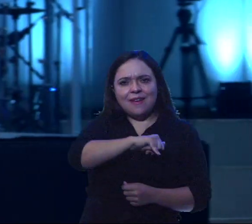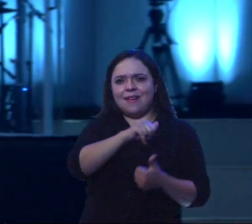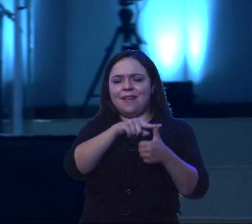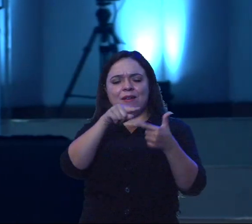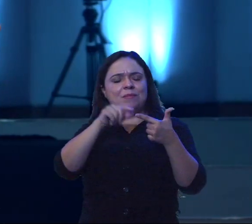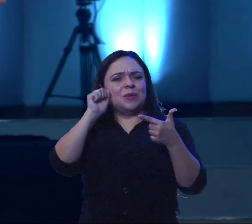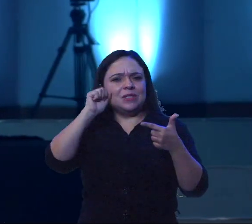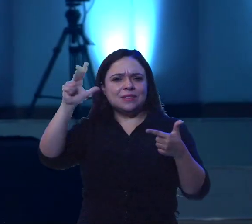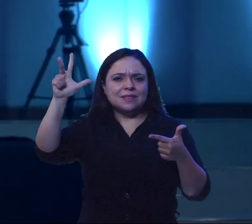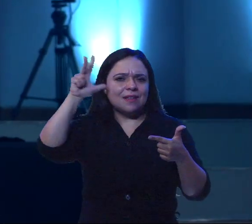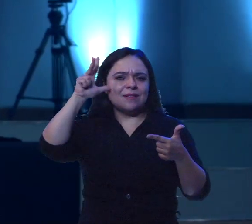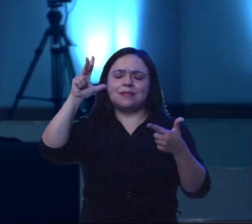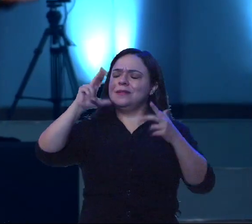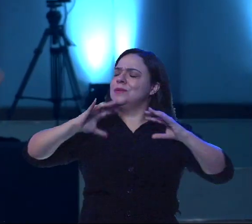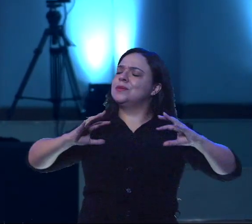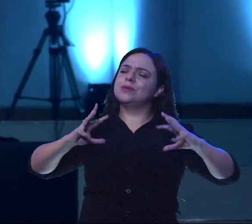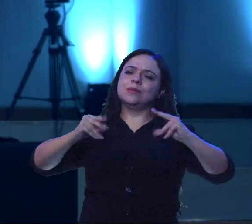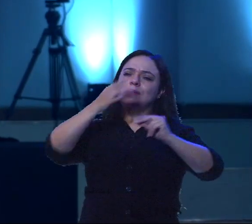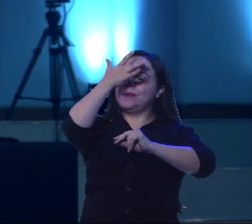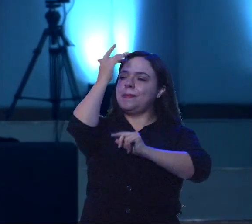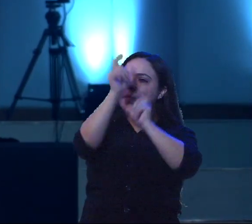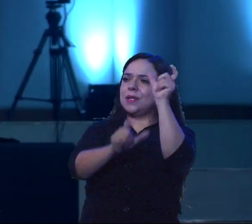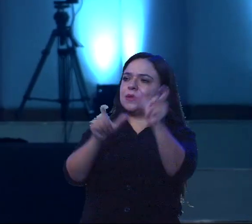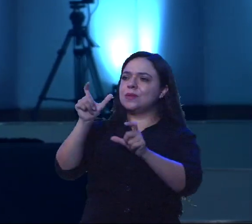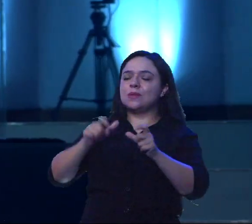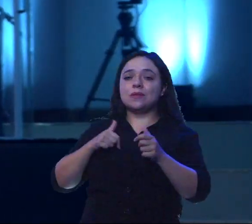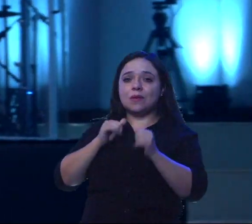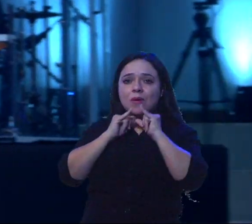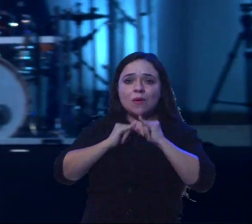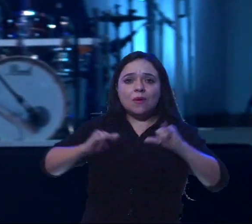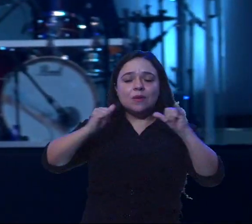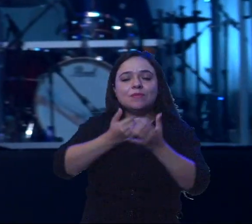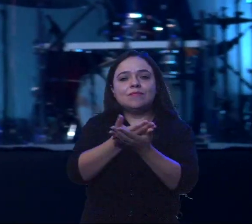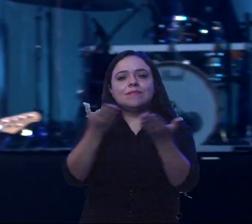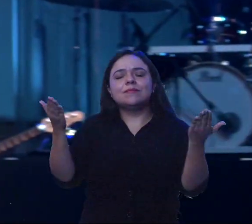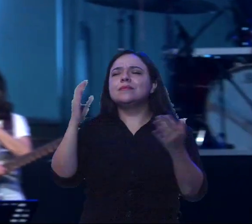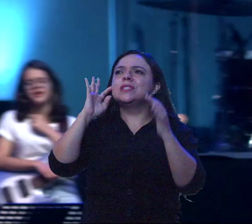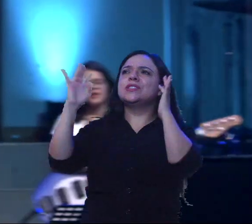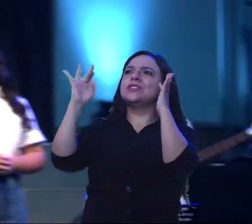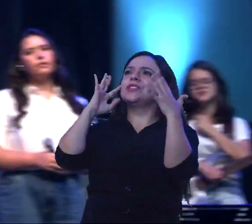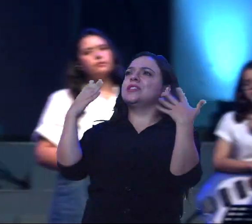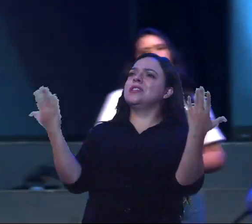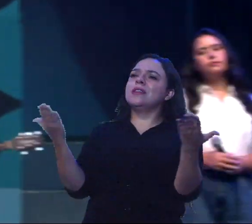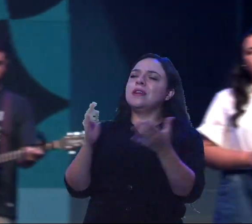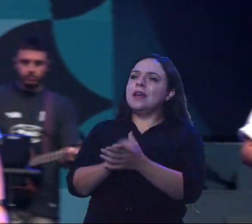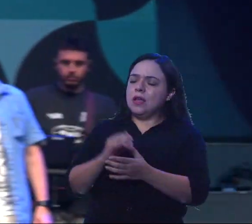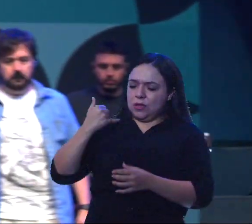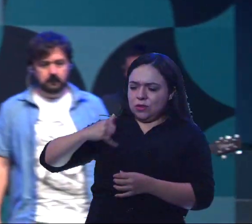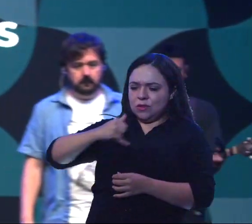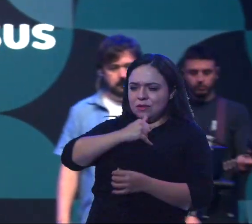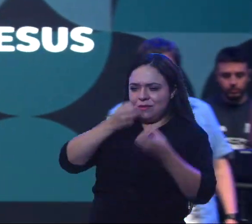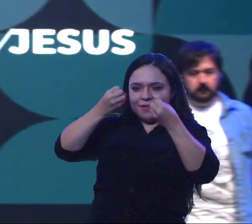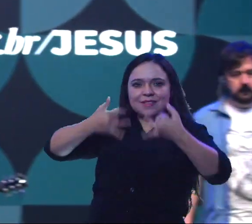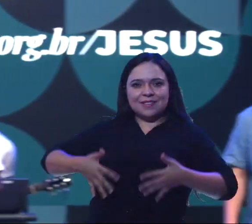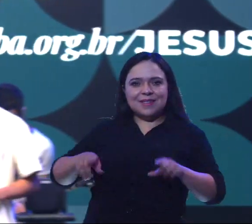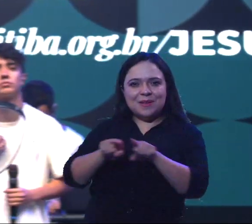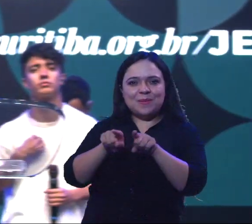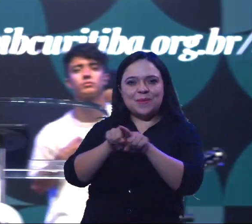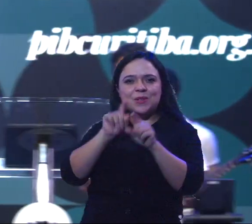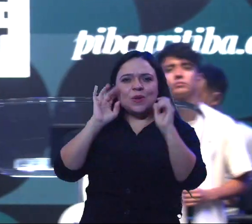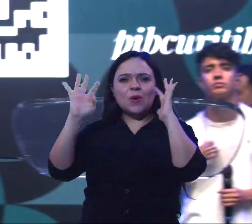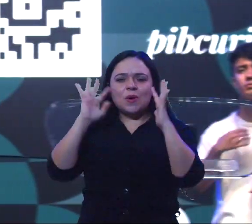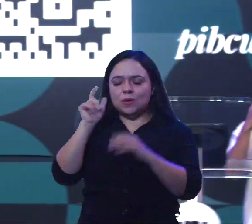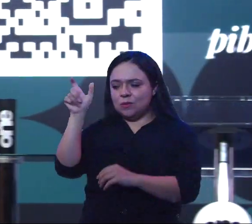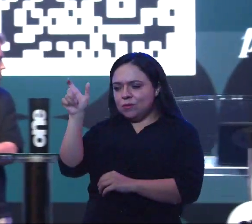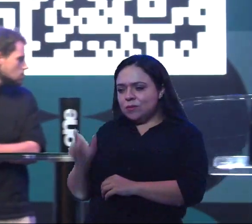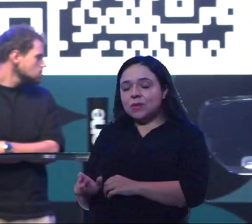de Moisés, ou de pessoas que eu relatei para você aqui, porque afinal de contas eu fico imaginando, quando falamos de sonhos e visões, homens e mulheres de Deus,